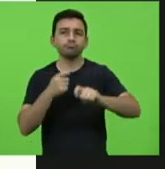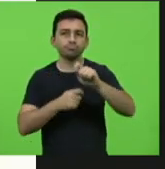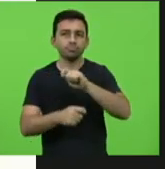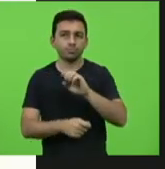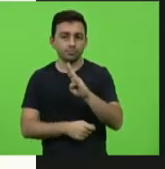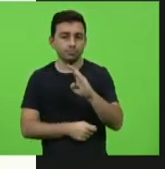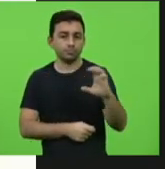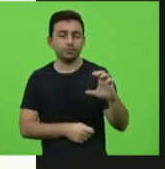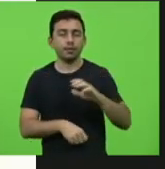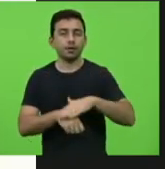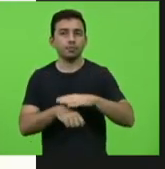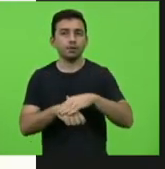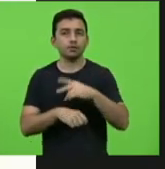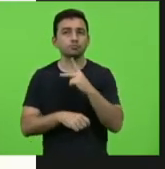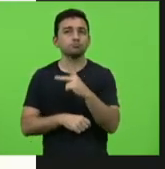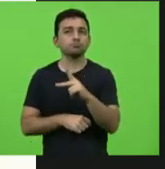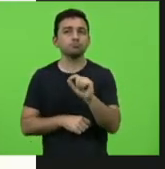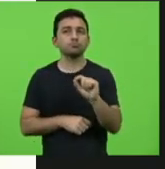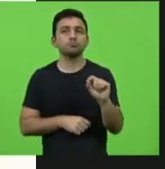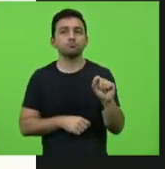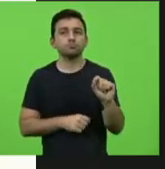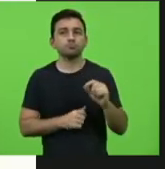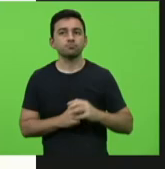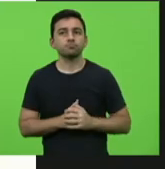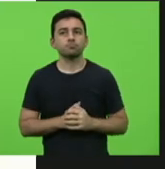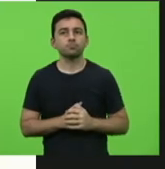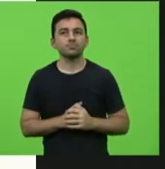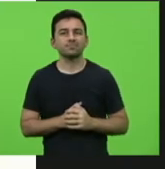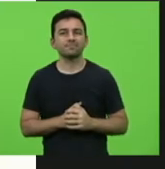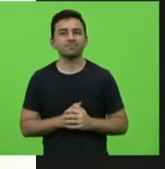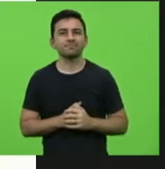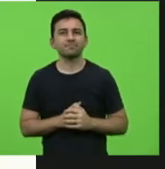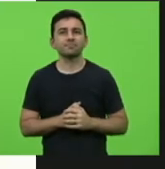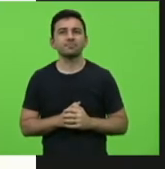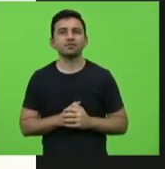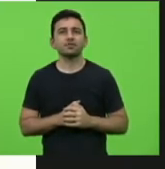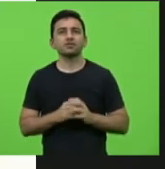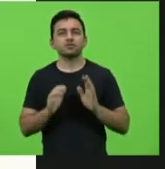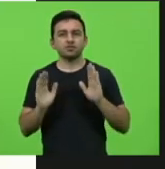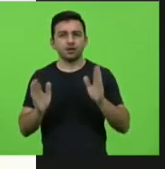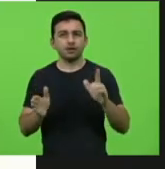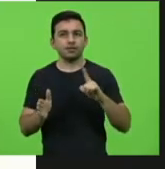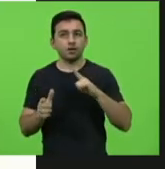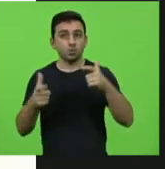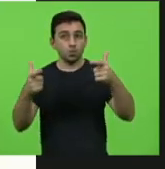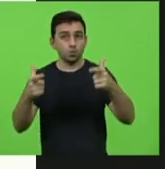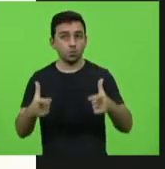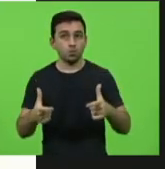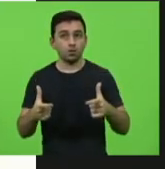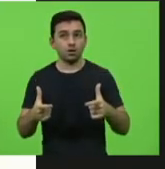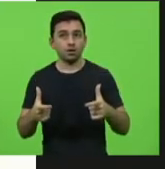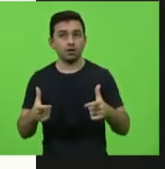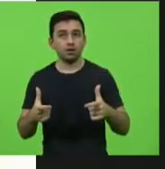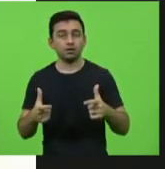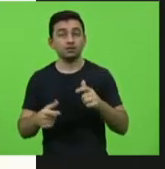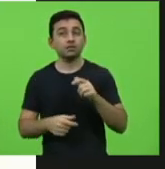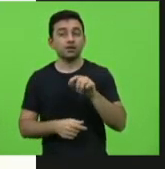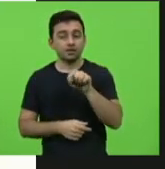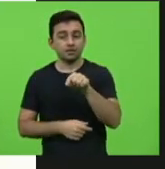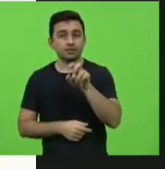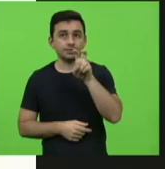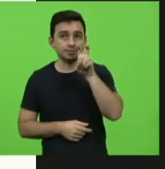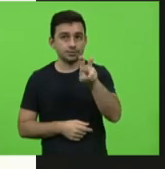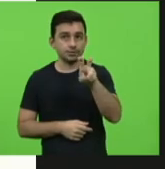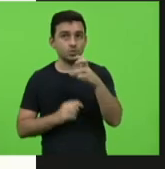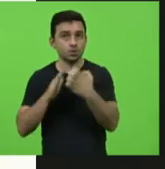Camboriú. E, embora tivéssemos no local 5 empresas com